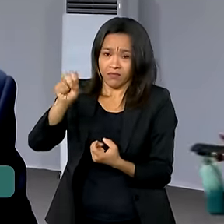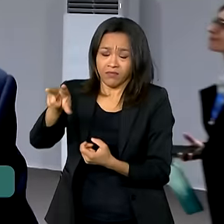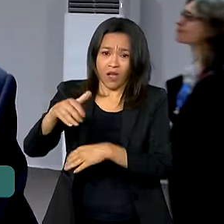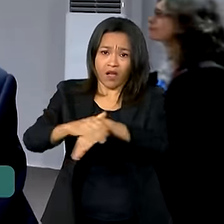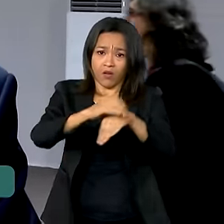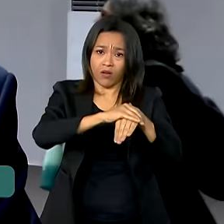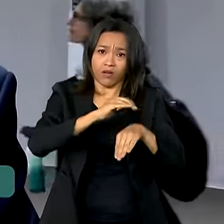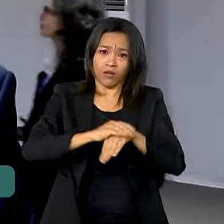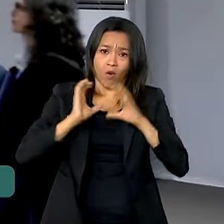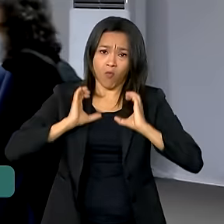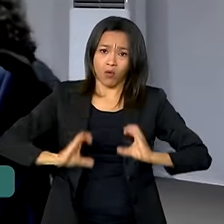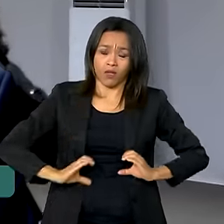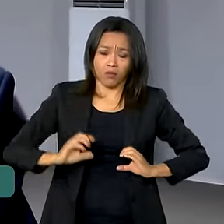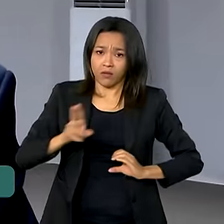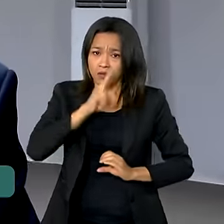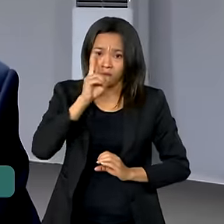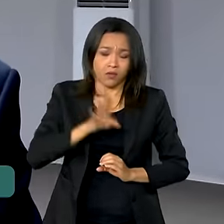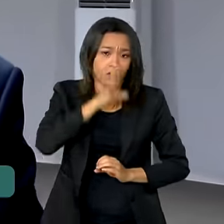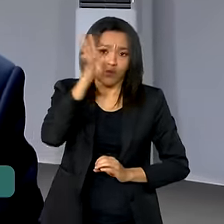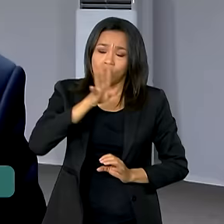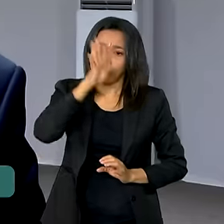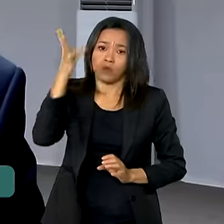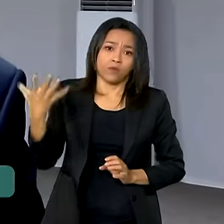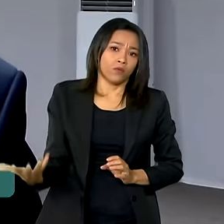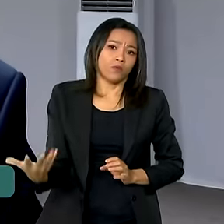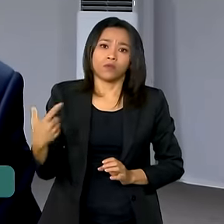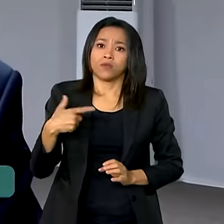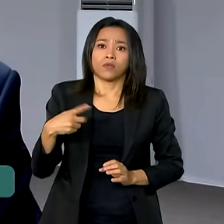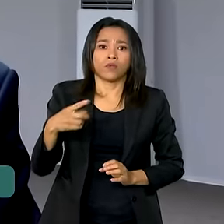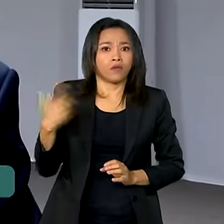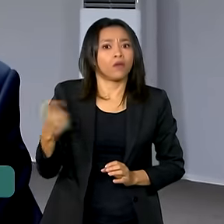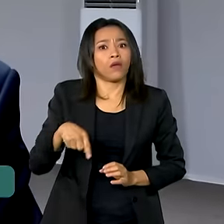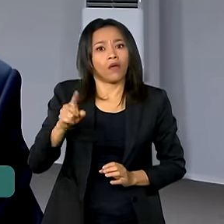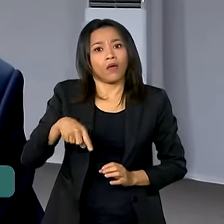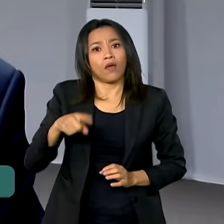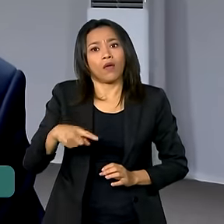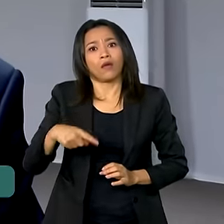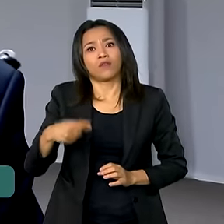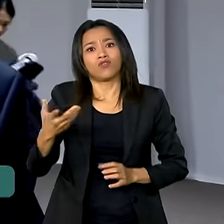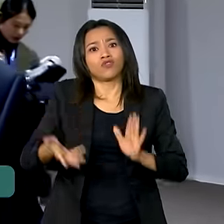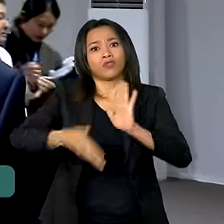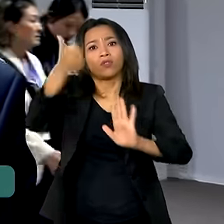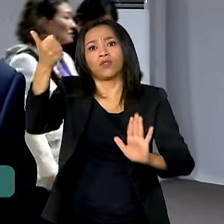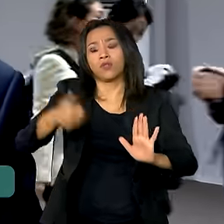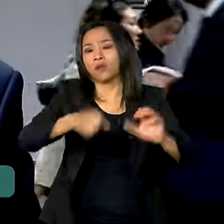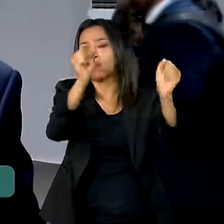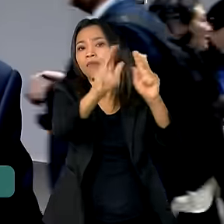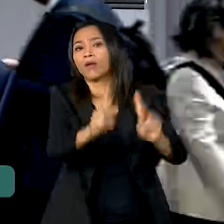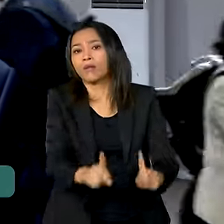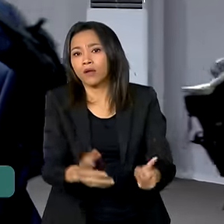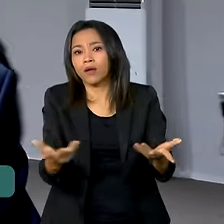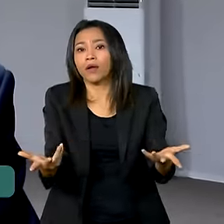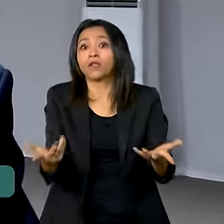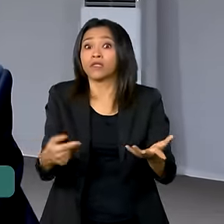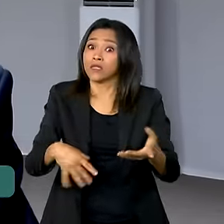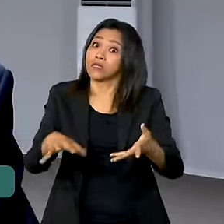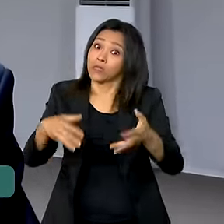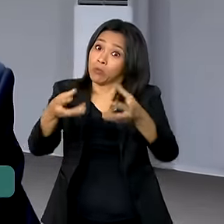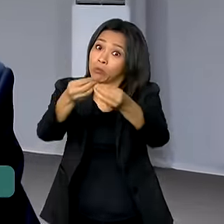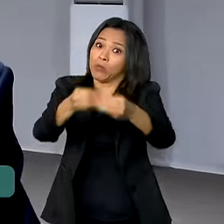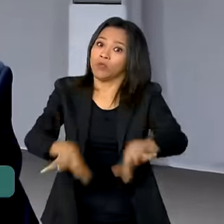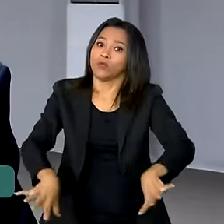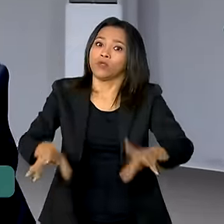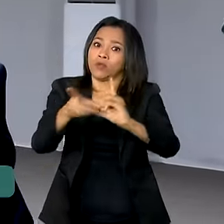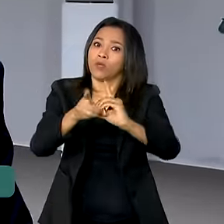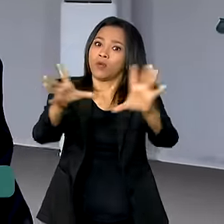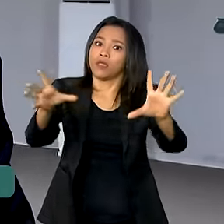atos absurdos que comprometem, né, a paz, comprometem a democracia,